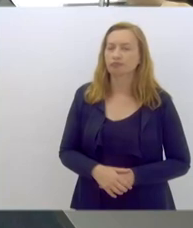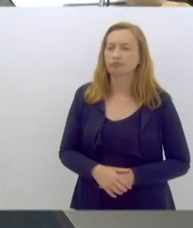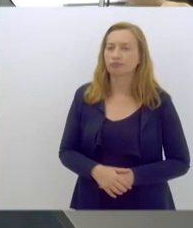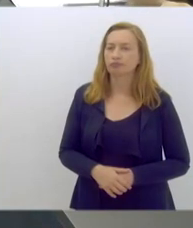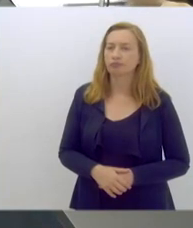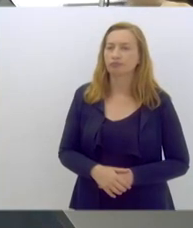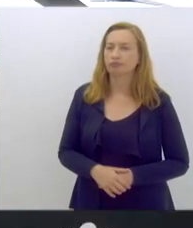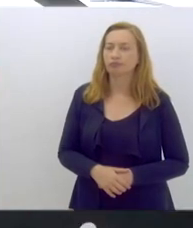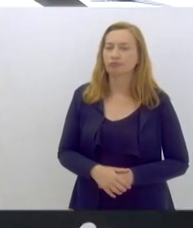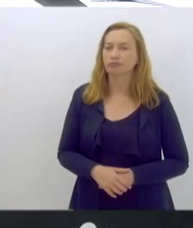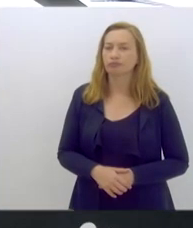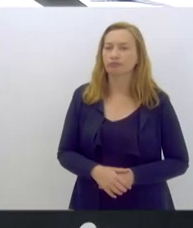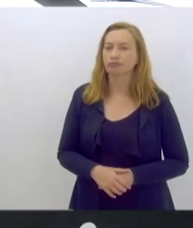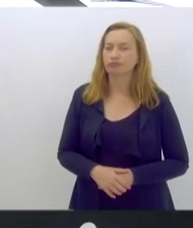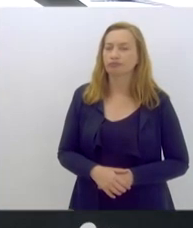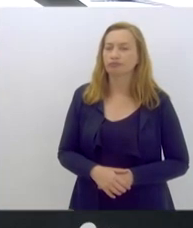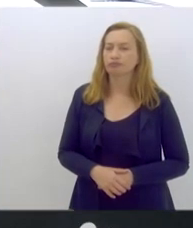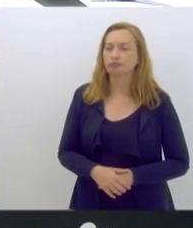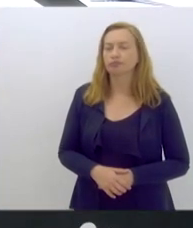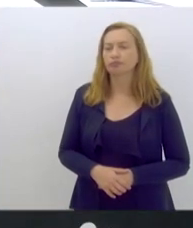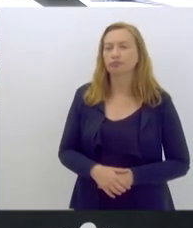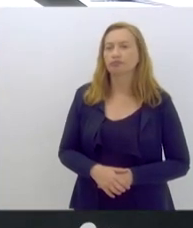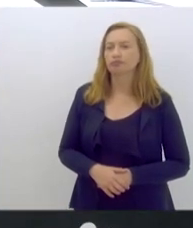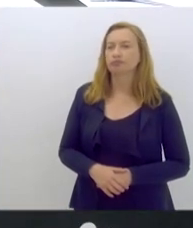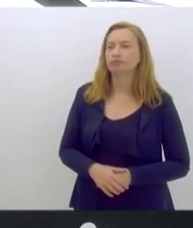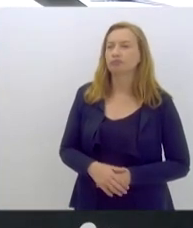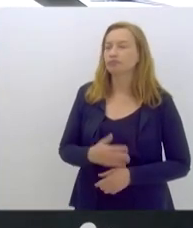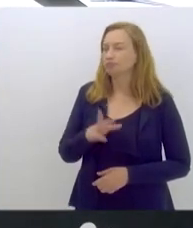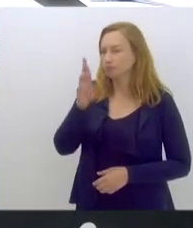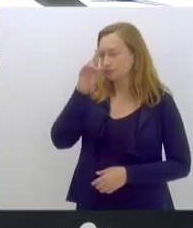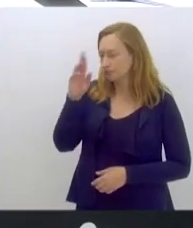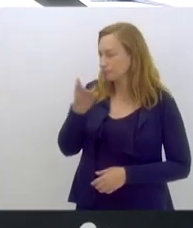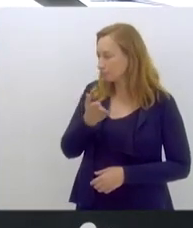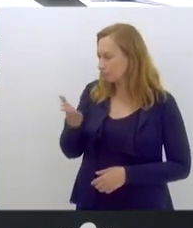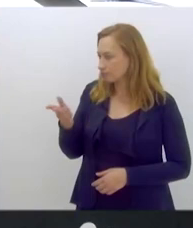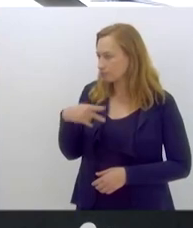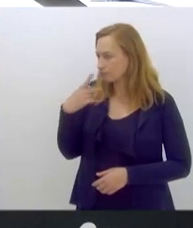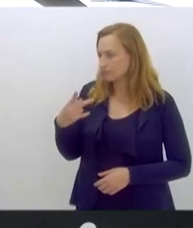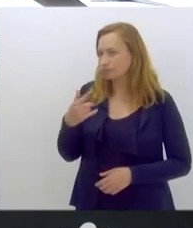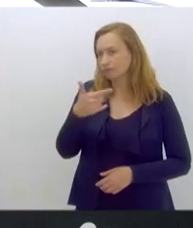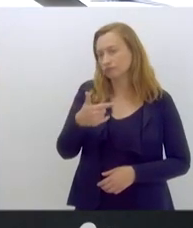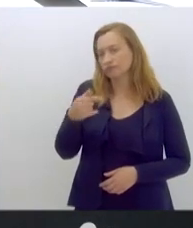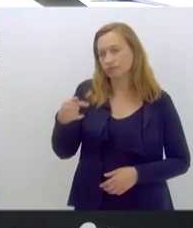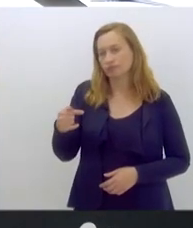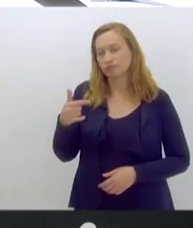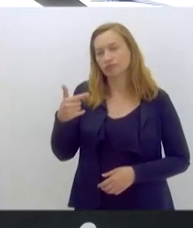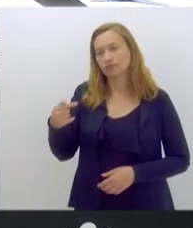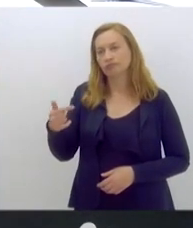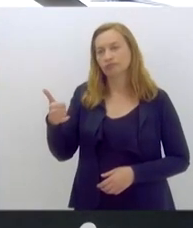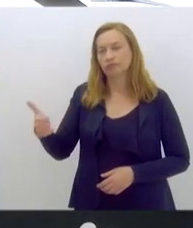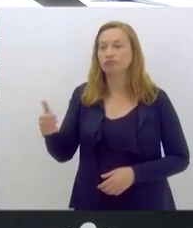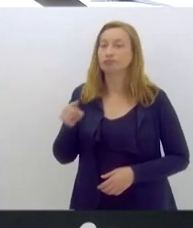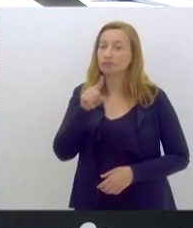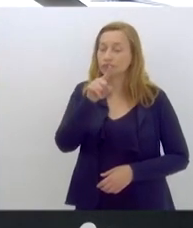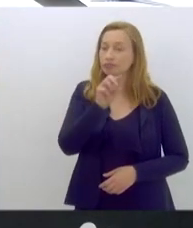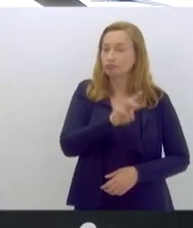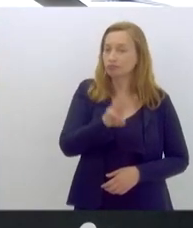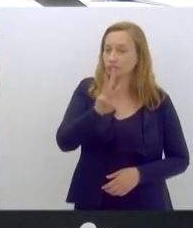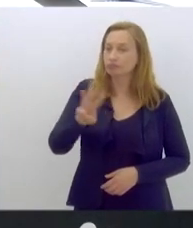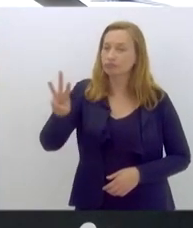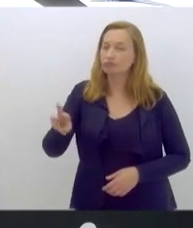E aí deu os senhores considerando esses números deu 2771 e lá no portal estaria